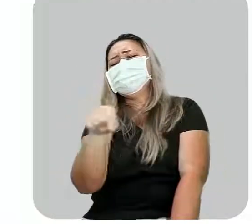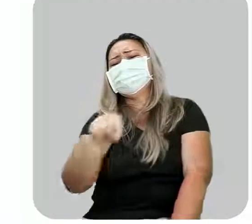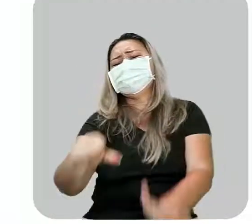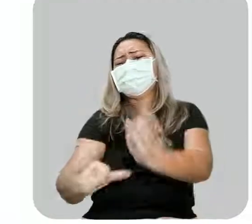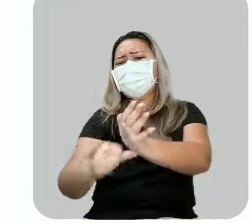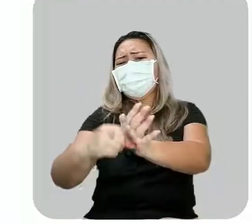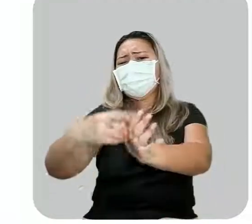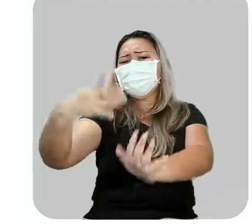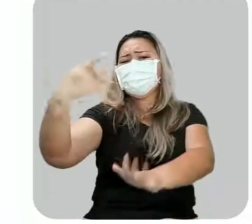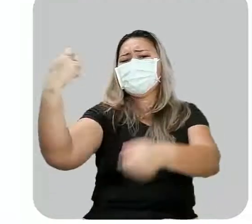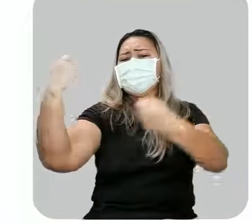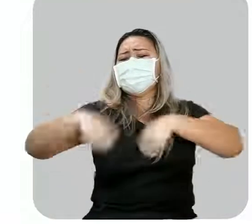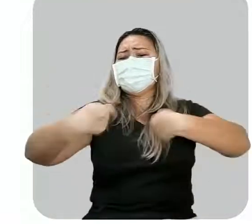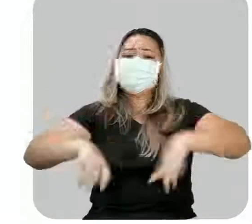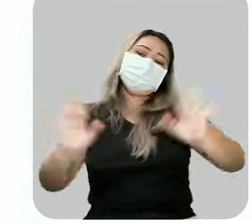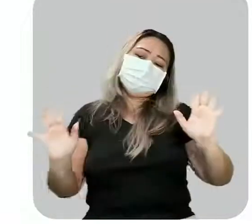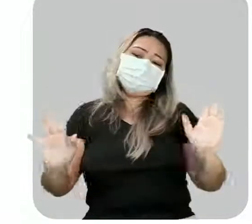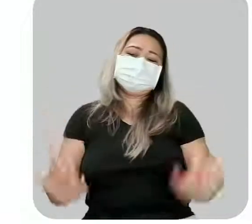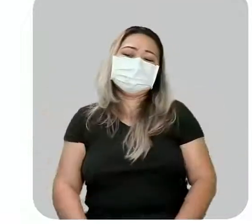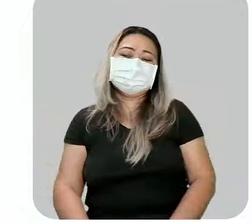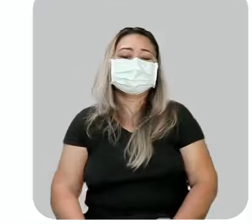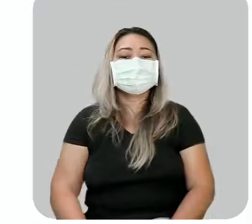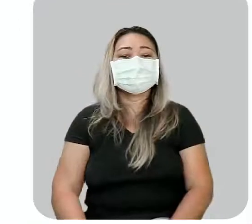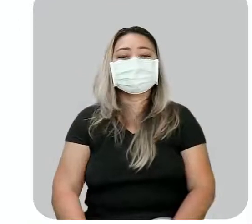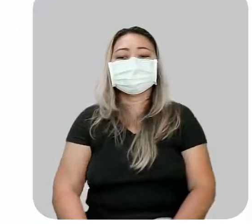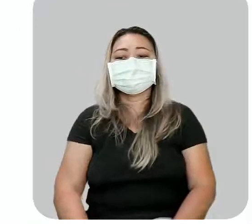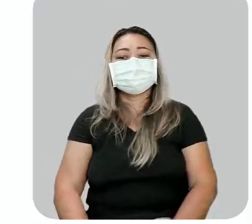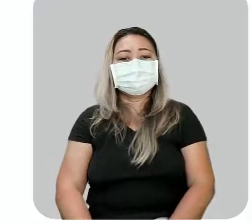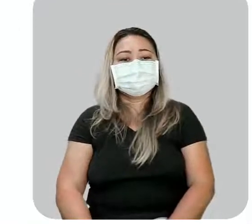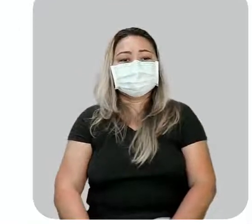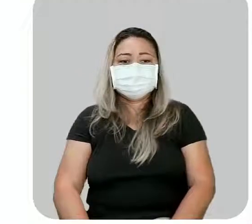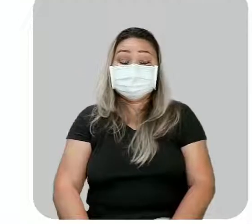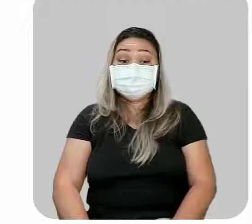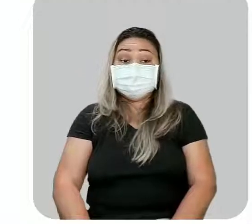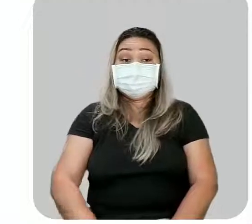vezes se fosse preciso.